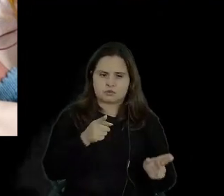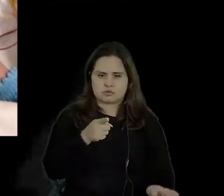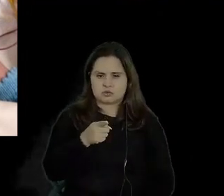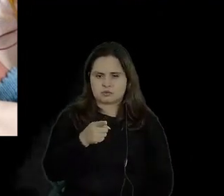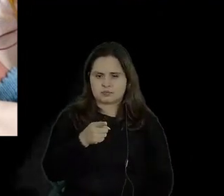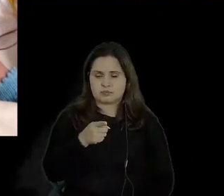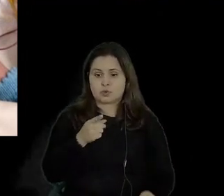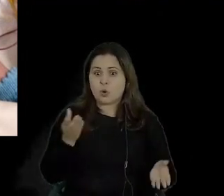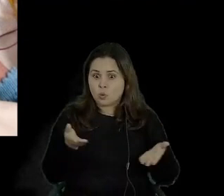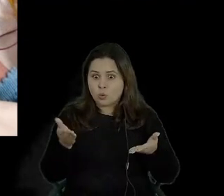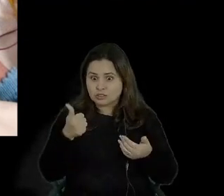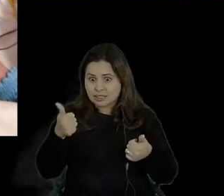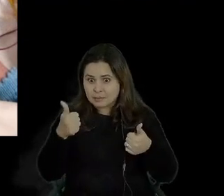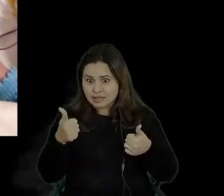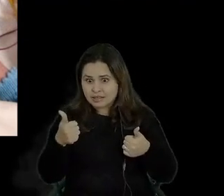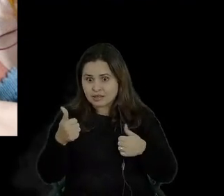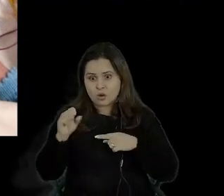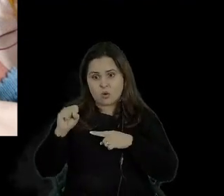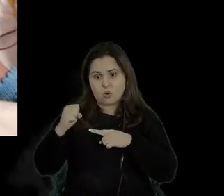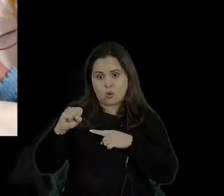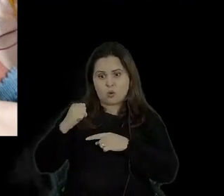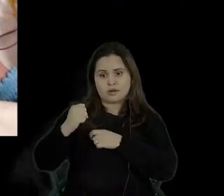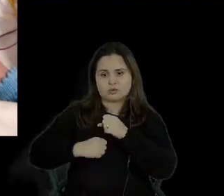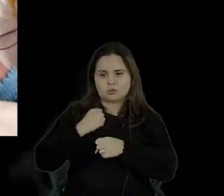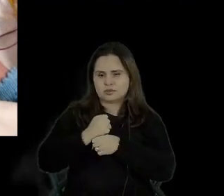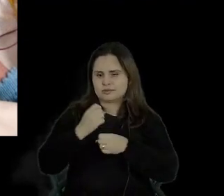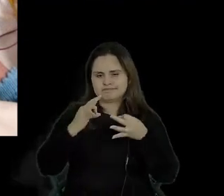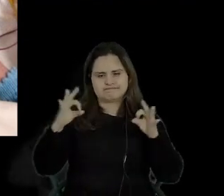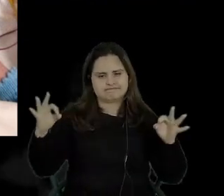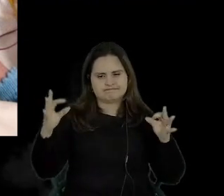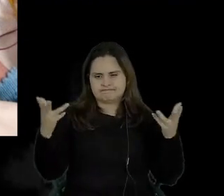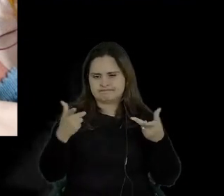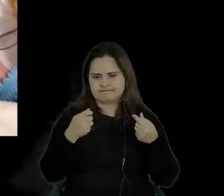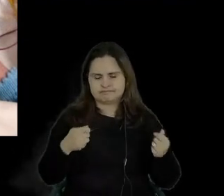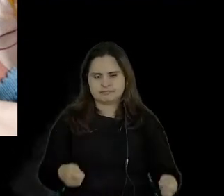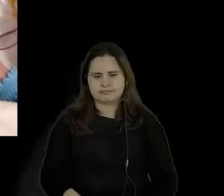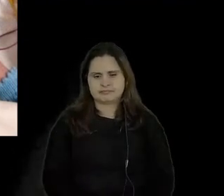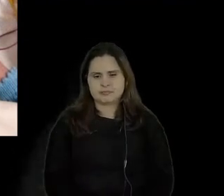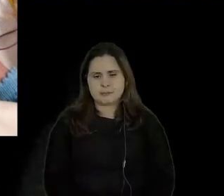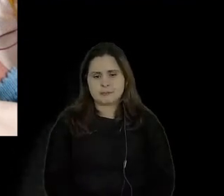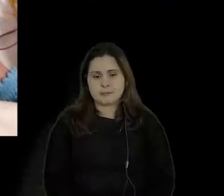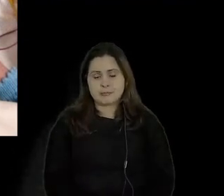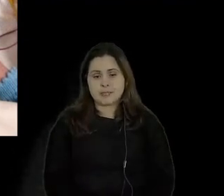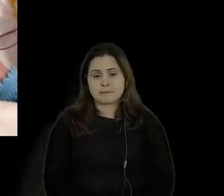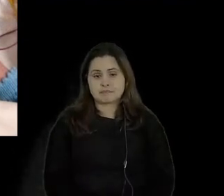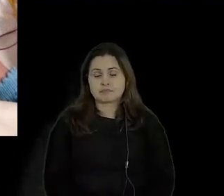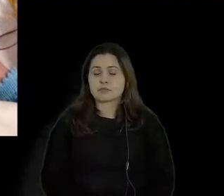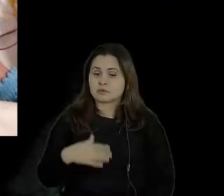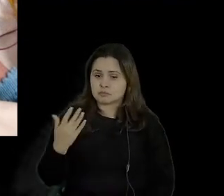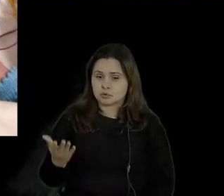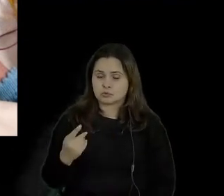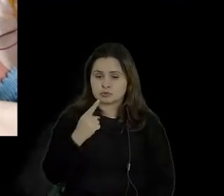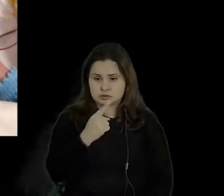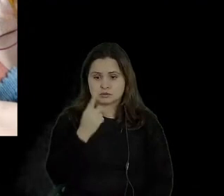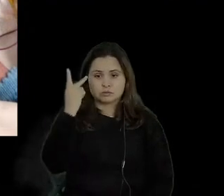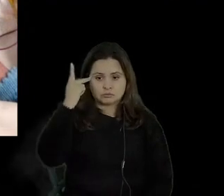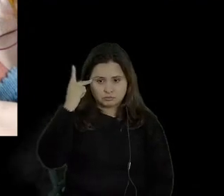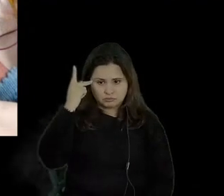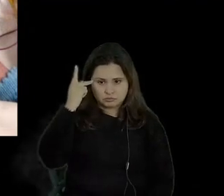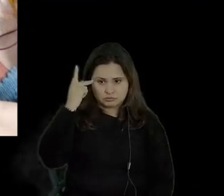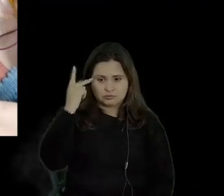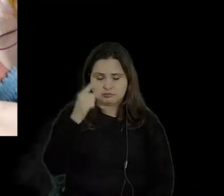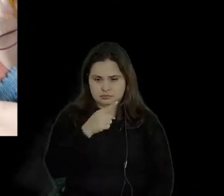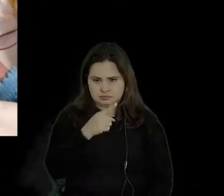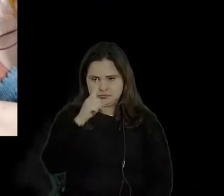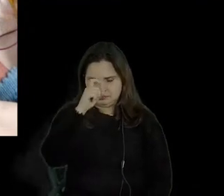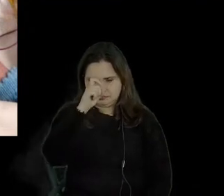gente? Ele tem 8 anos, está lindo, maravilhoso. E lá no Beneficência Portuguesa, a